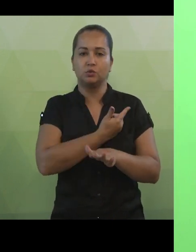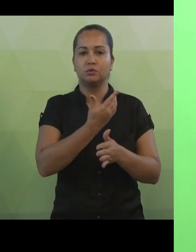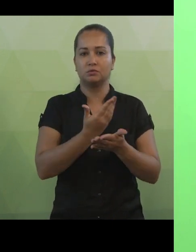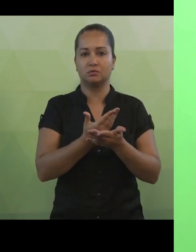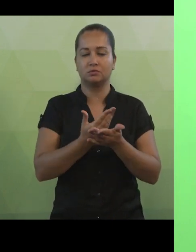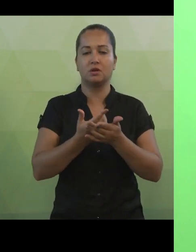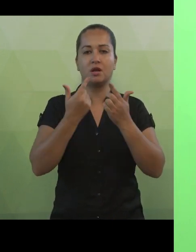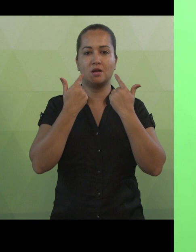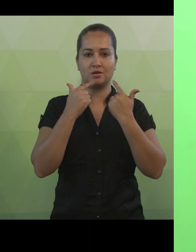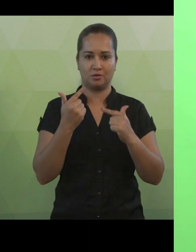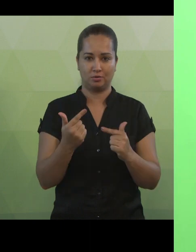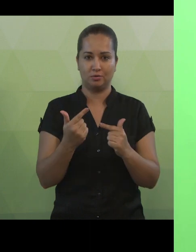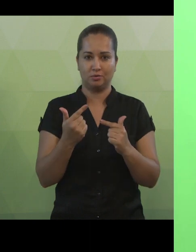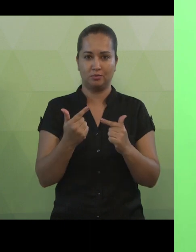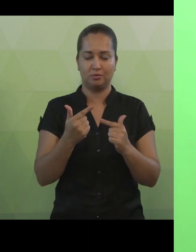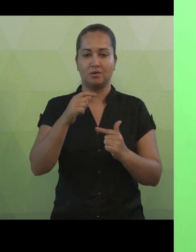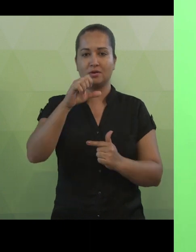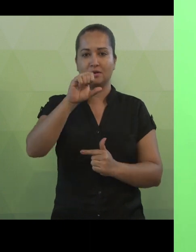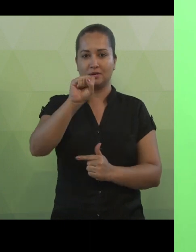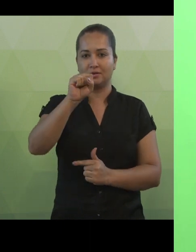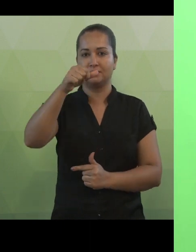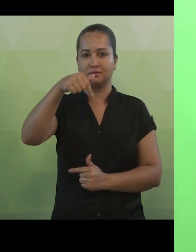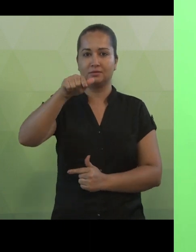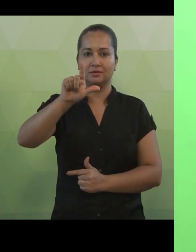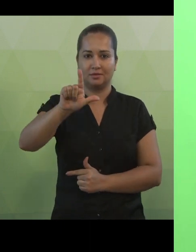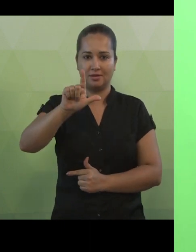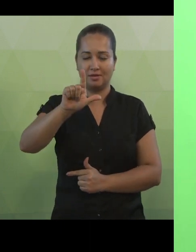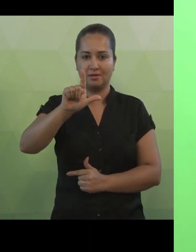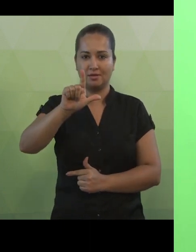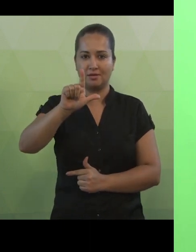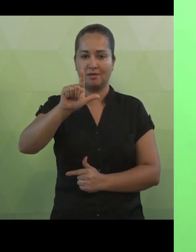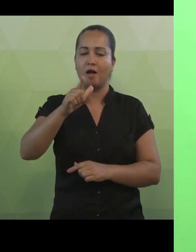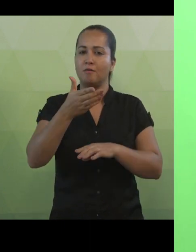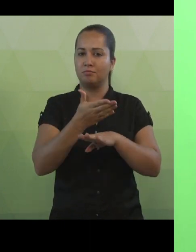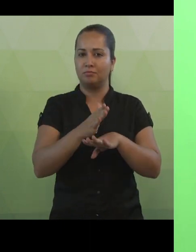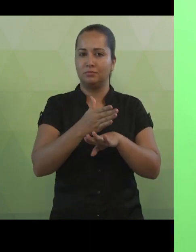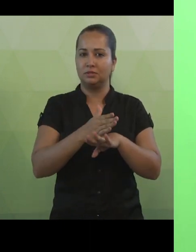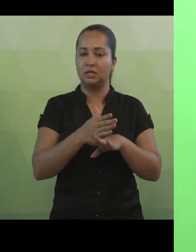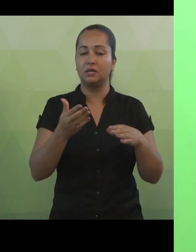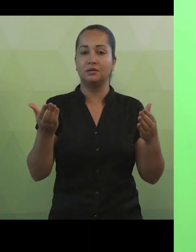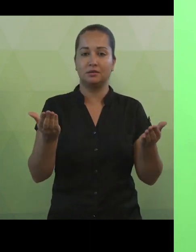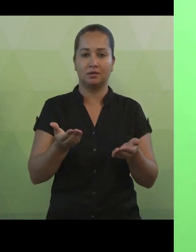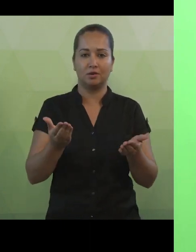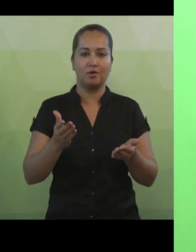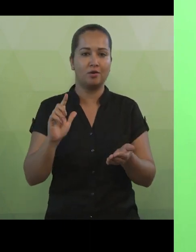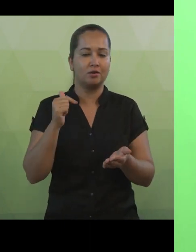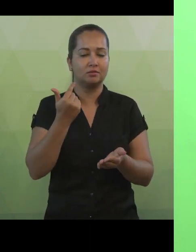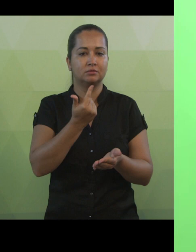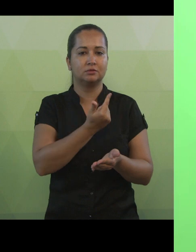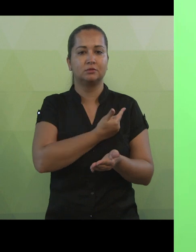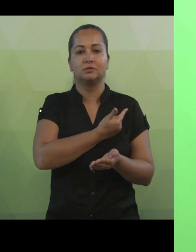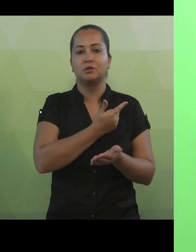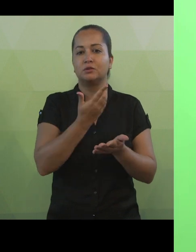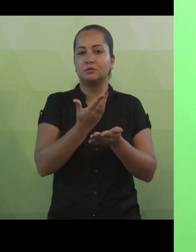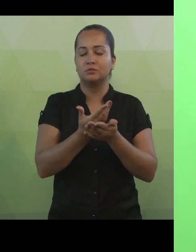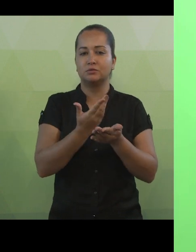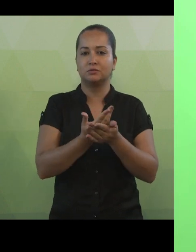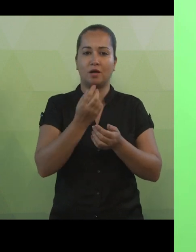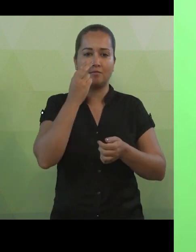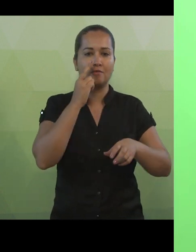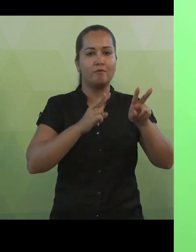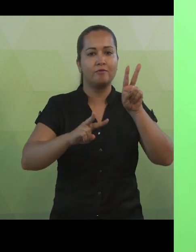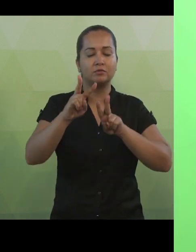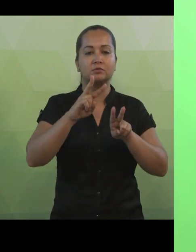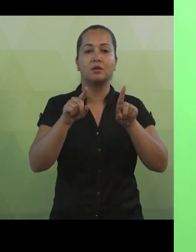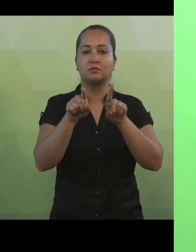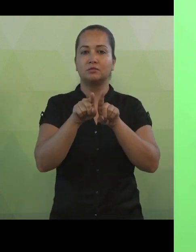seus principais comandos. E para fechar o conteúdo da nossa disciplina, hoje nós vamos aprender um pouco sobre restrições e visões em